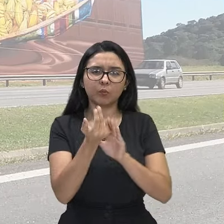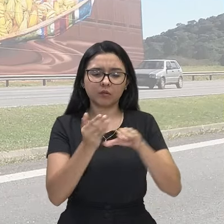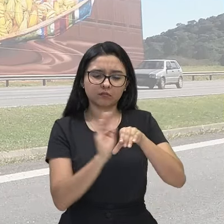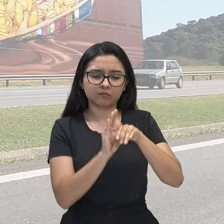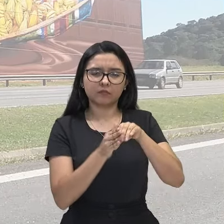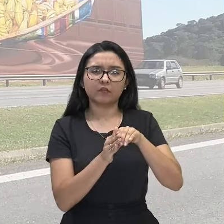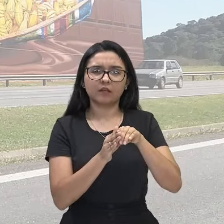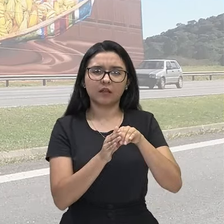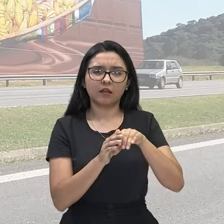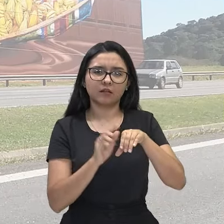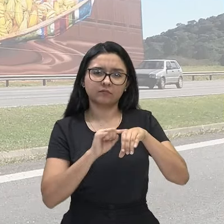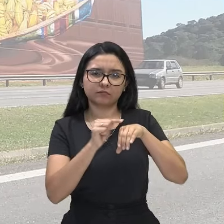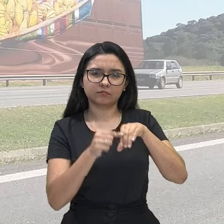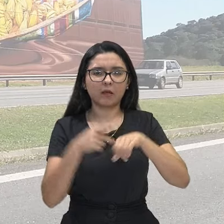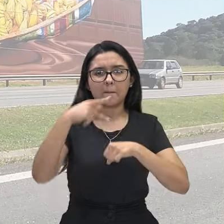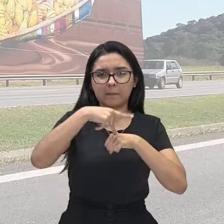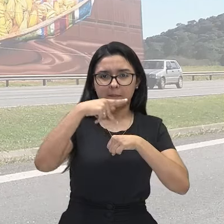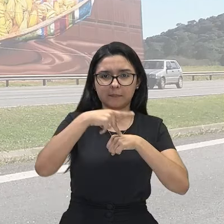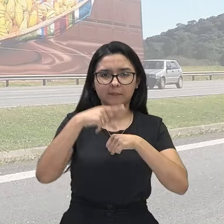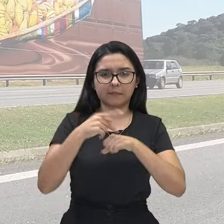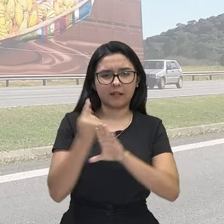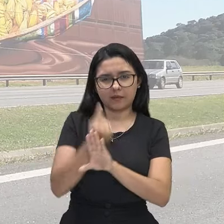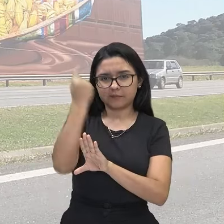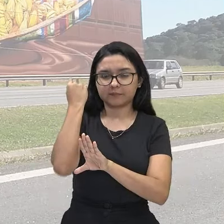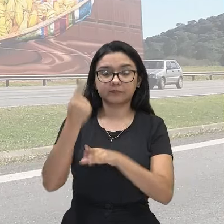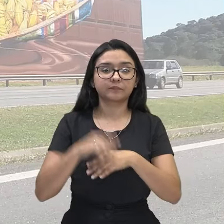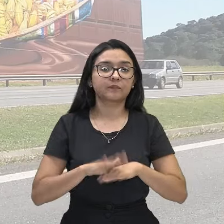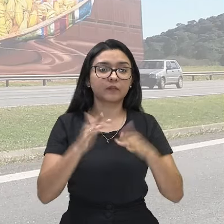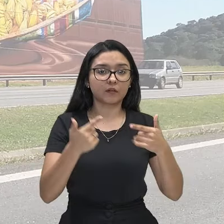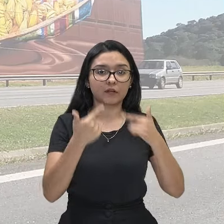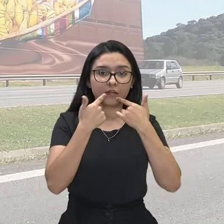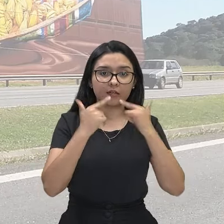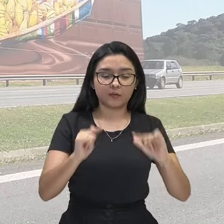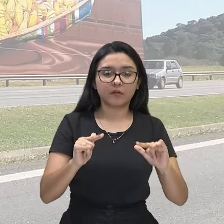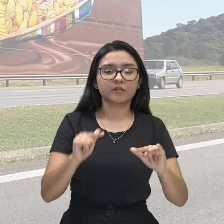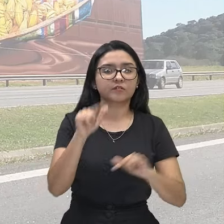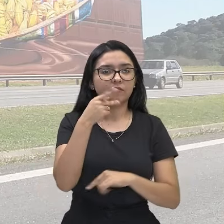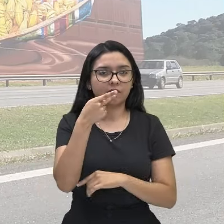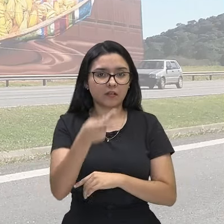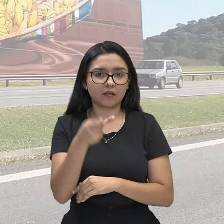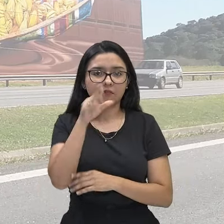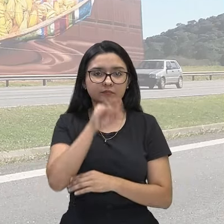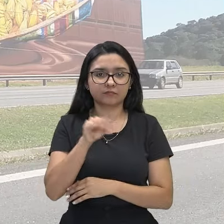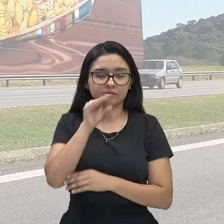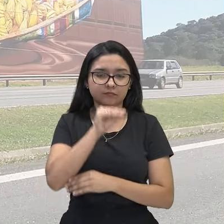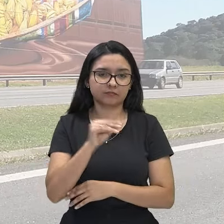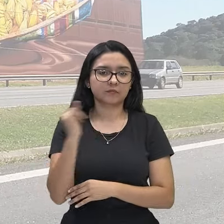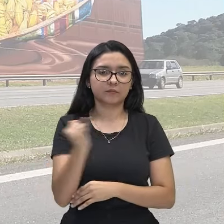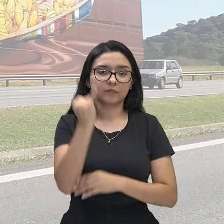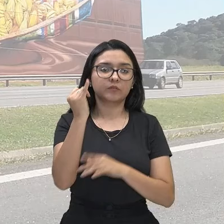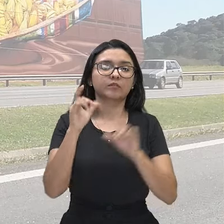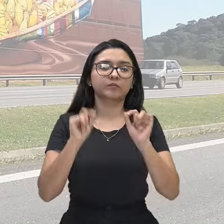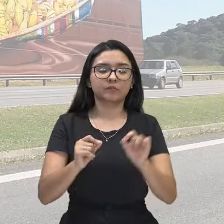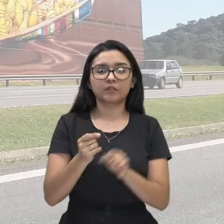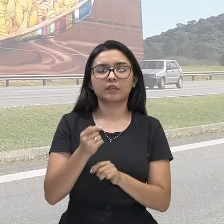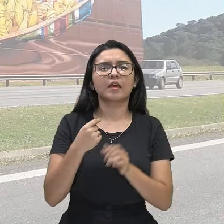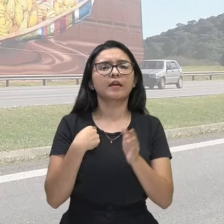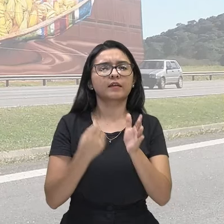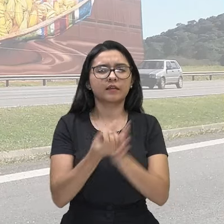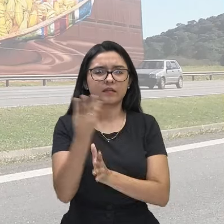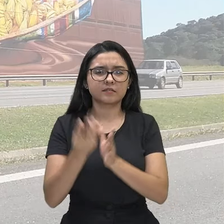cavernas, lá na pré-história. A linguagem oral ela foi vital para a transmissão de ideias, criação de